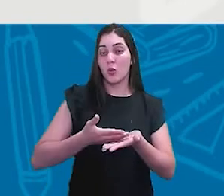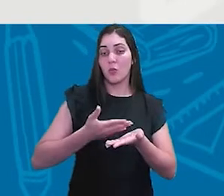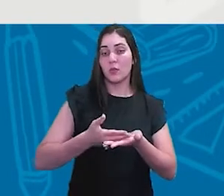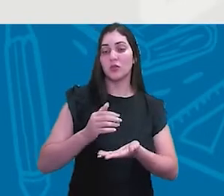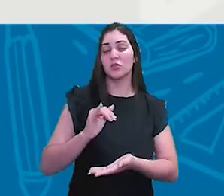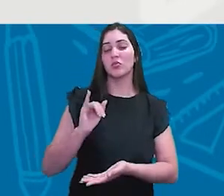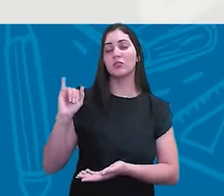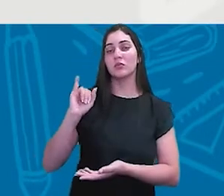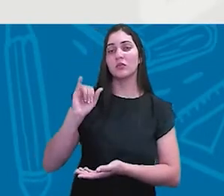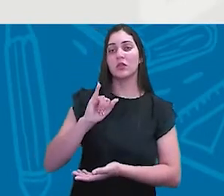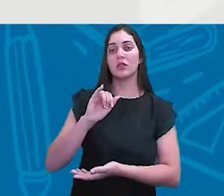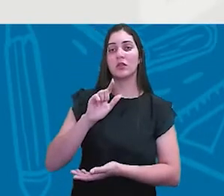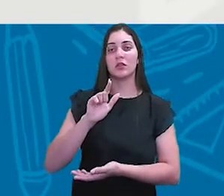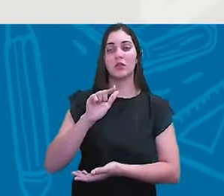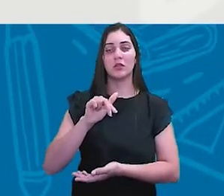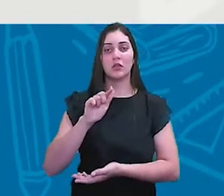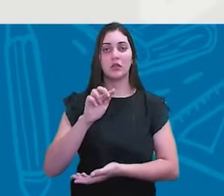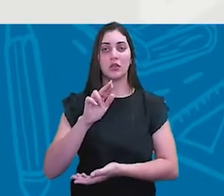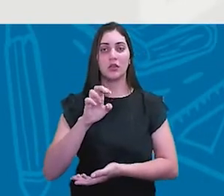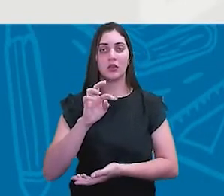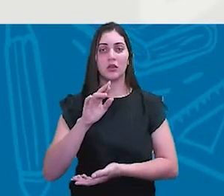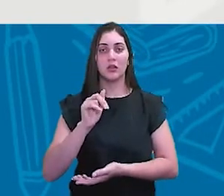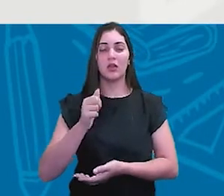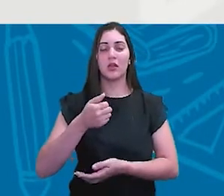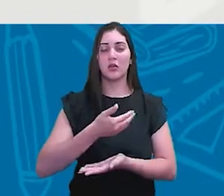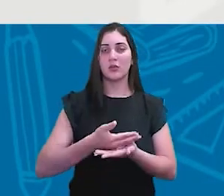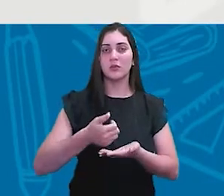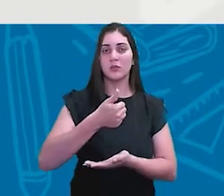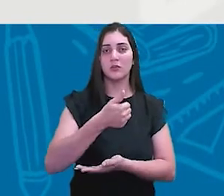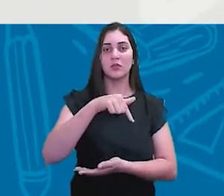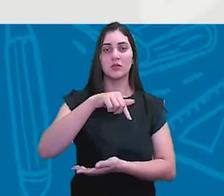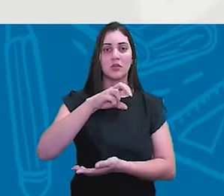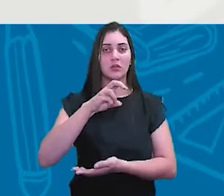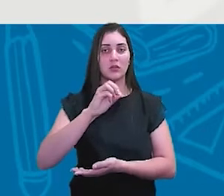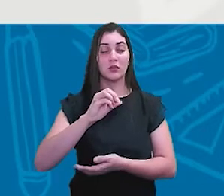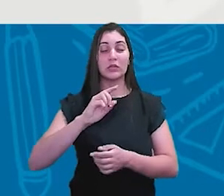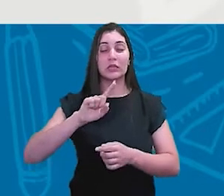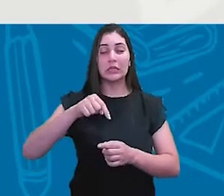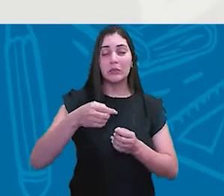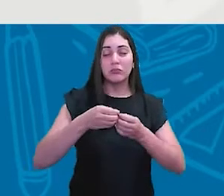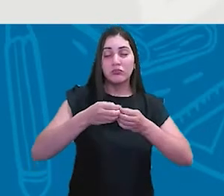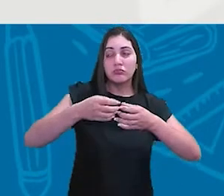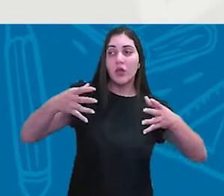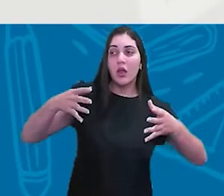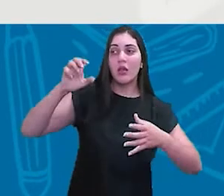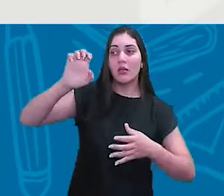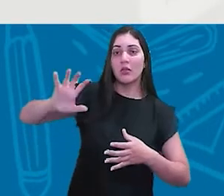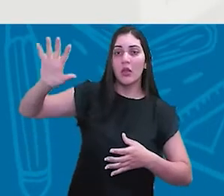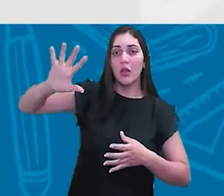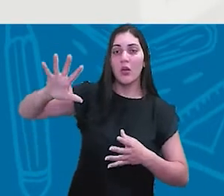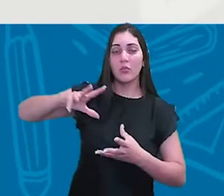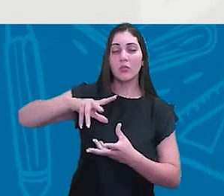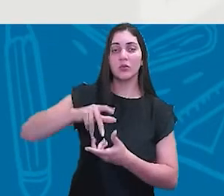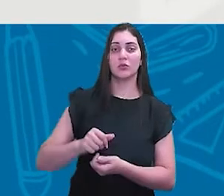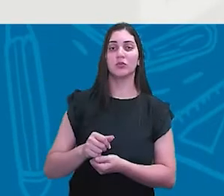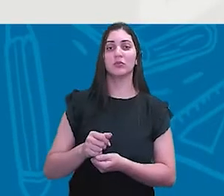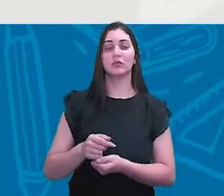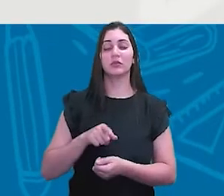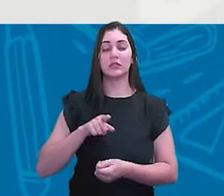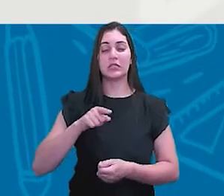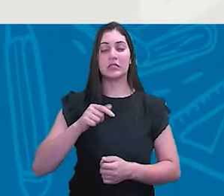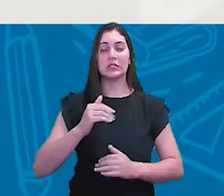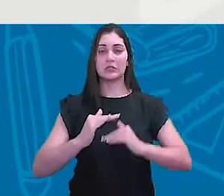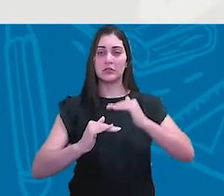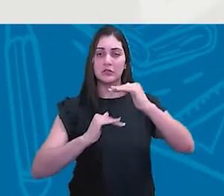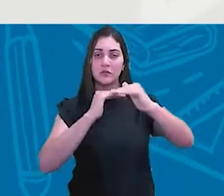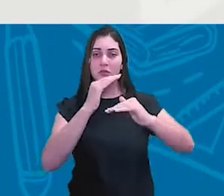lá em 1750 e depois expandiu-se também pela Europa. Então, a partir dessa revolução industrial, né, com o desenvolvimento